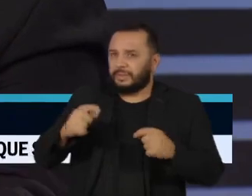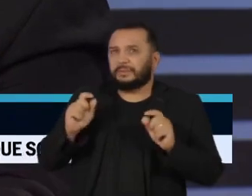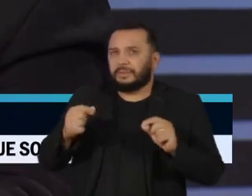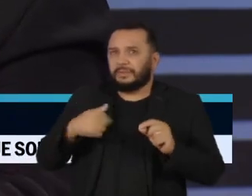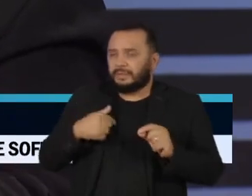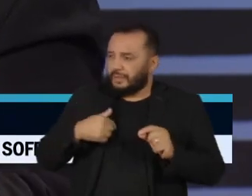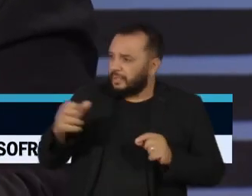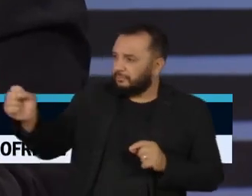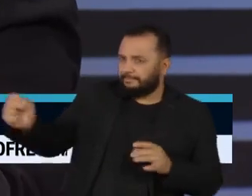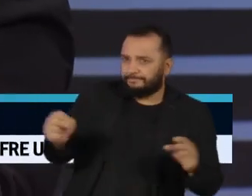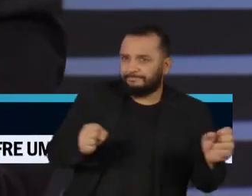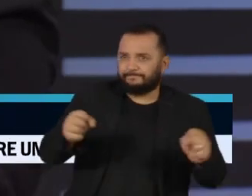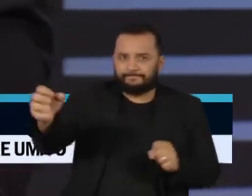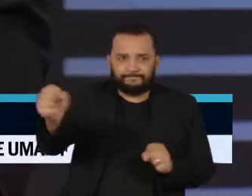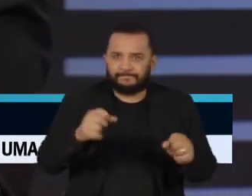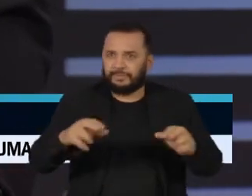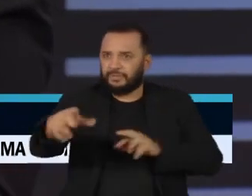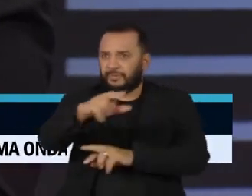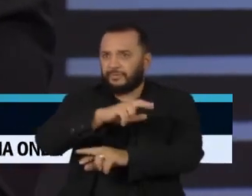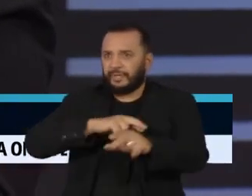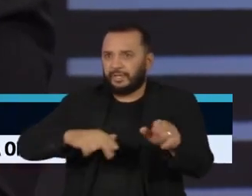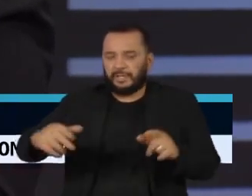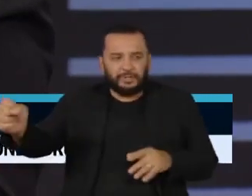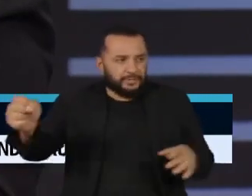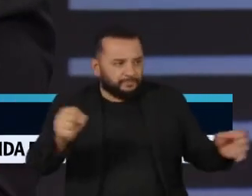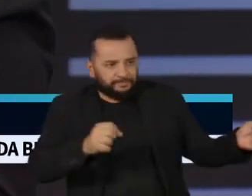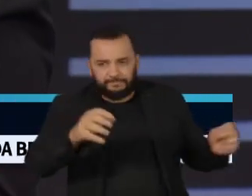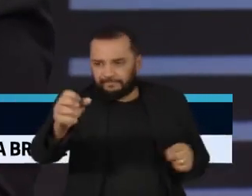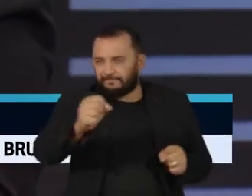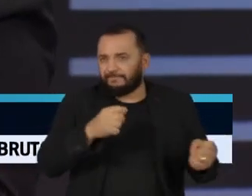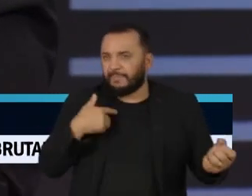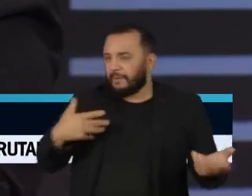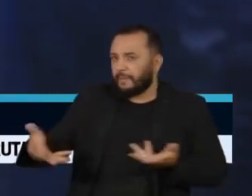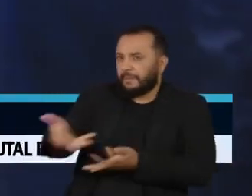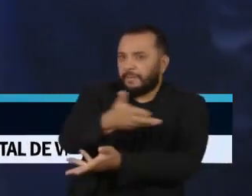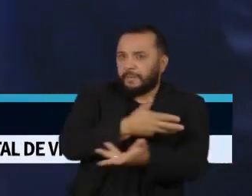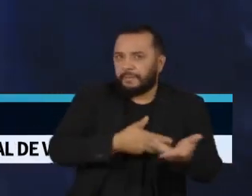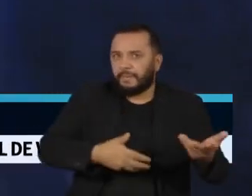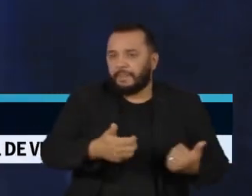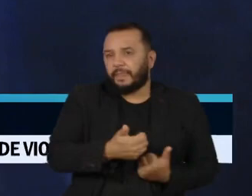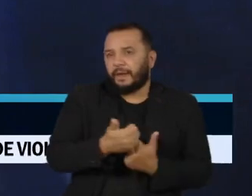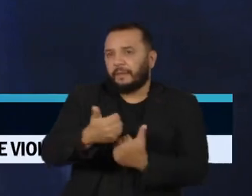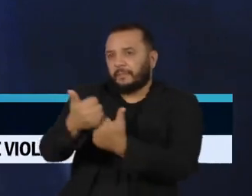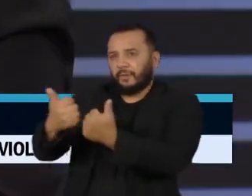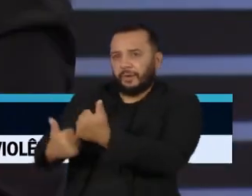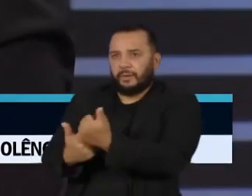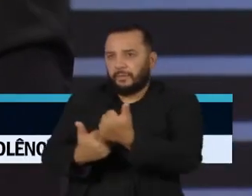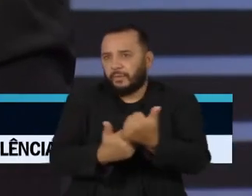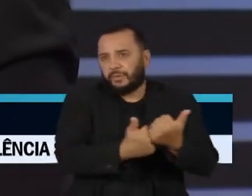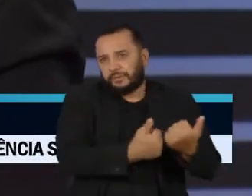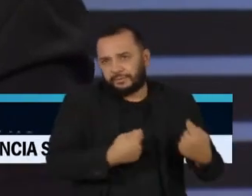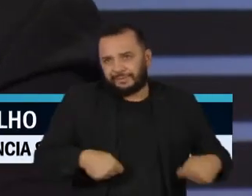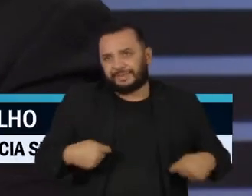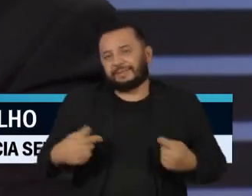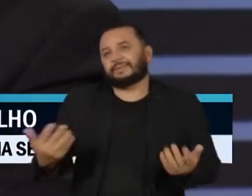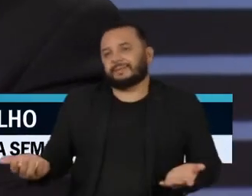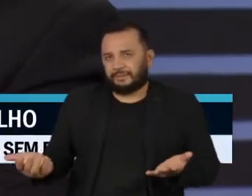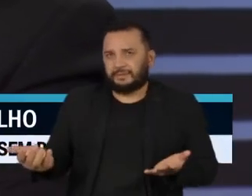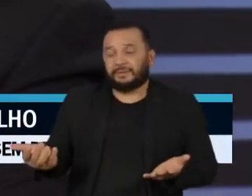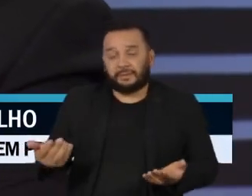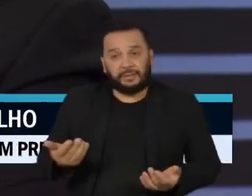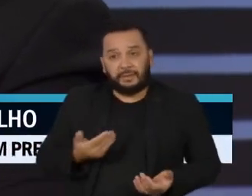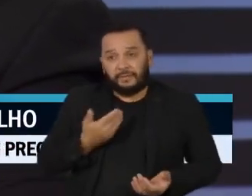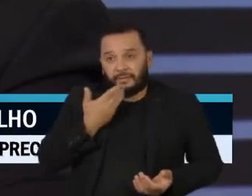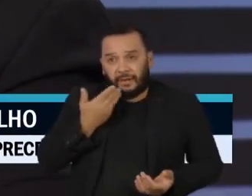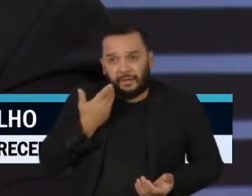para o nosso lado gente que precisa de um tipo de apoio que seja mais especializado. Não é fácil, mas não é